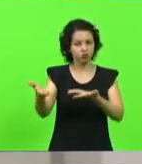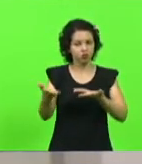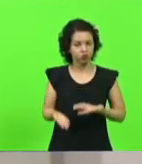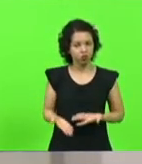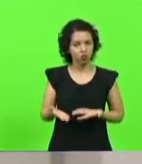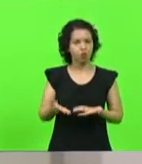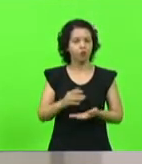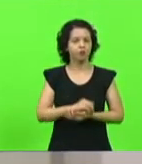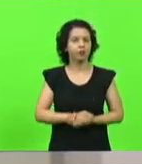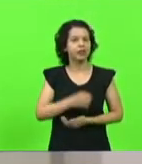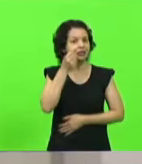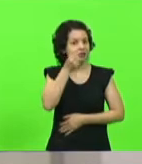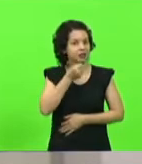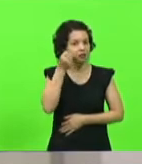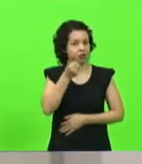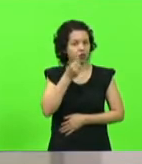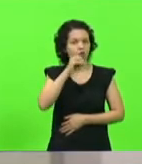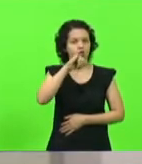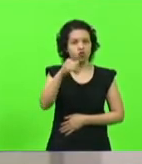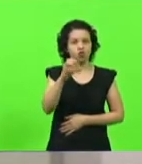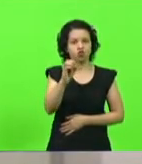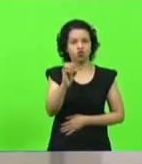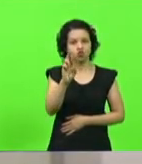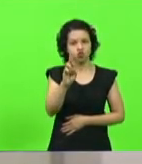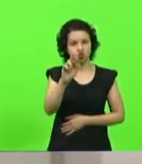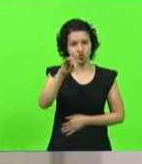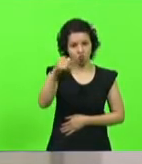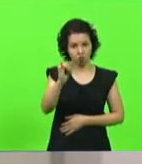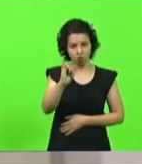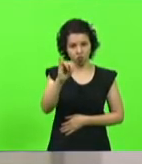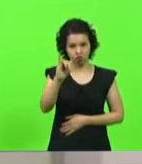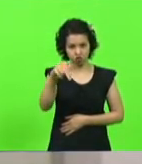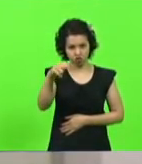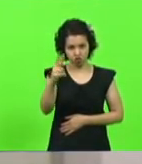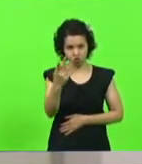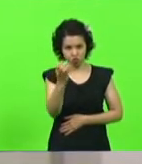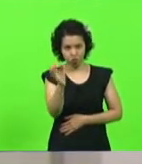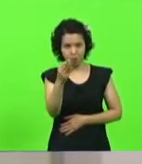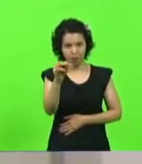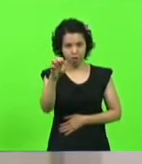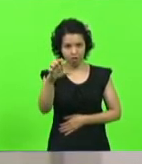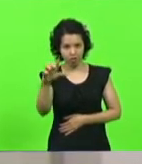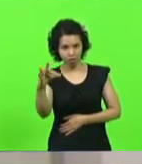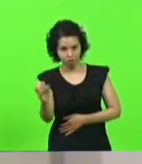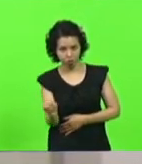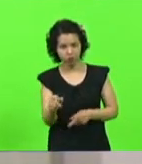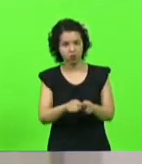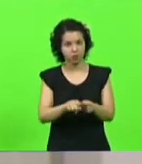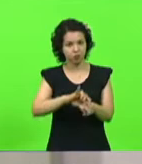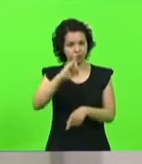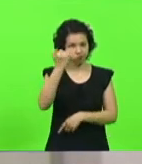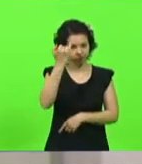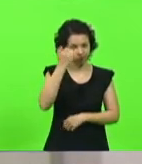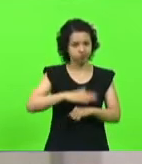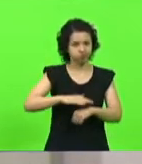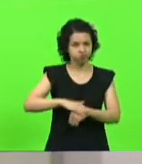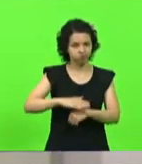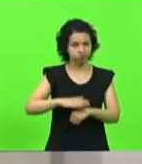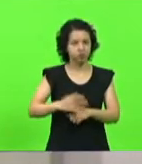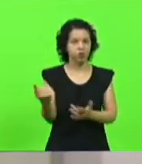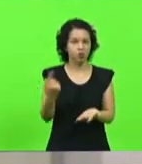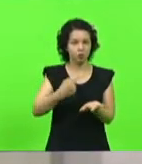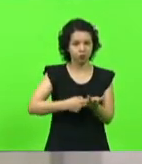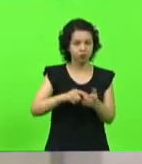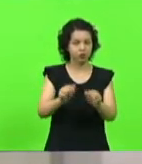excelentíssimo senhor senador Jorginho Melo. Em seguida, o senhor deputado Jair Mioto, na qualidade de autor do requerimento que ensejou a presente